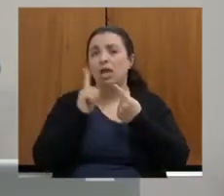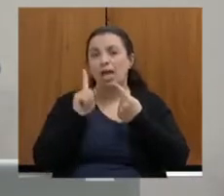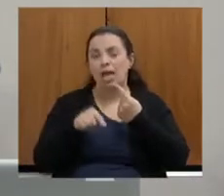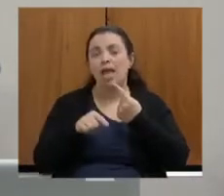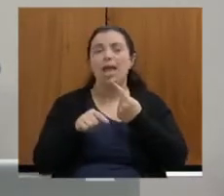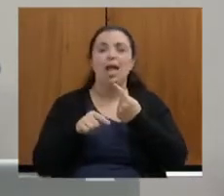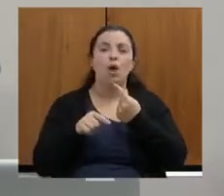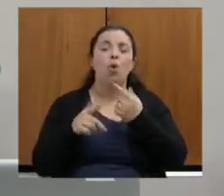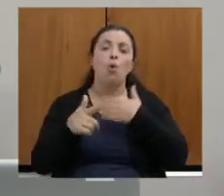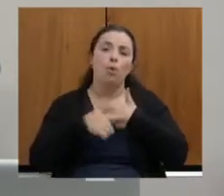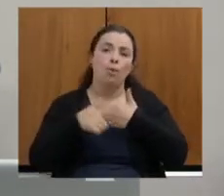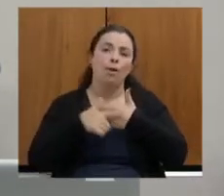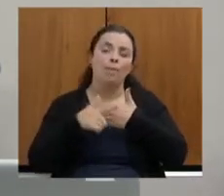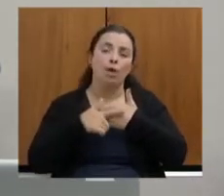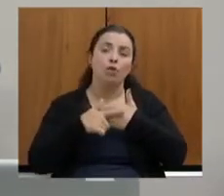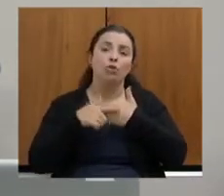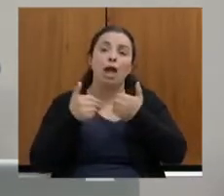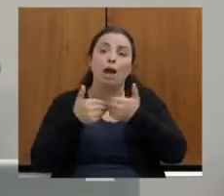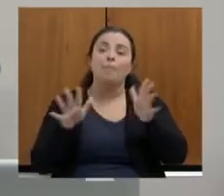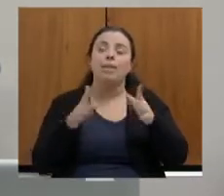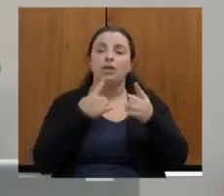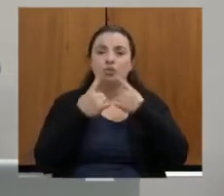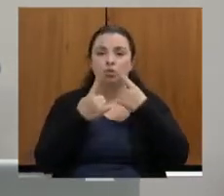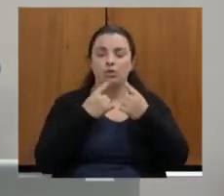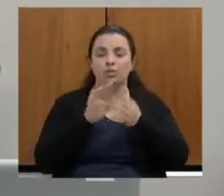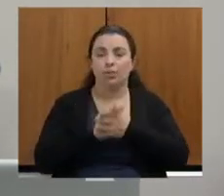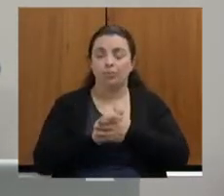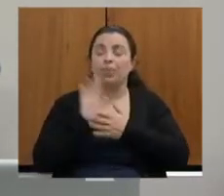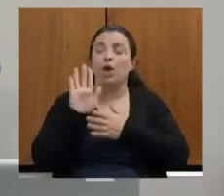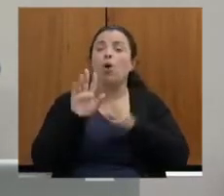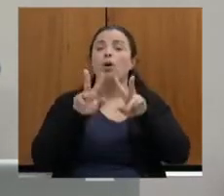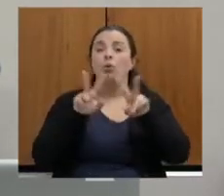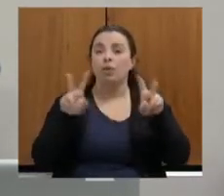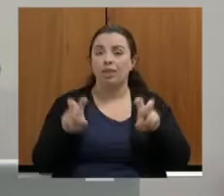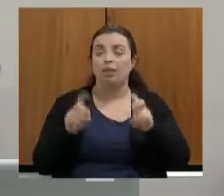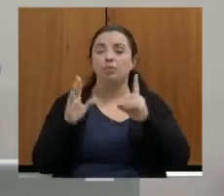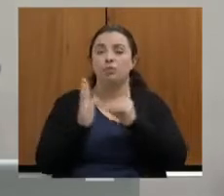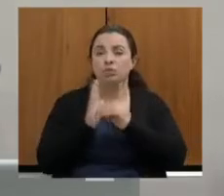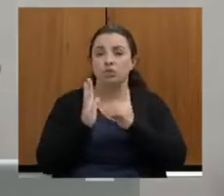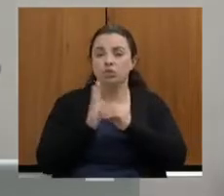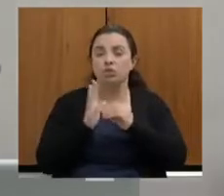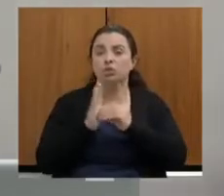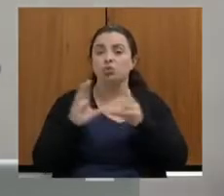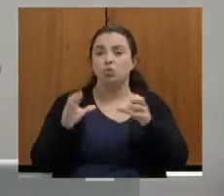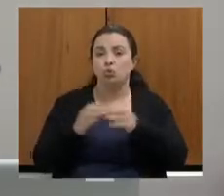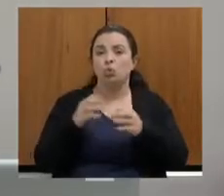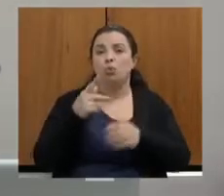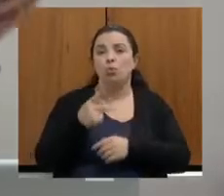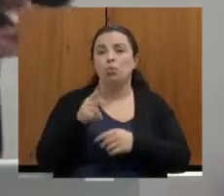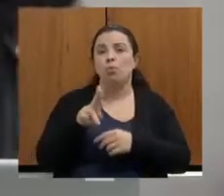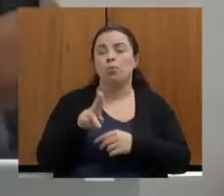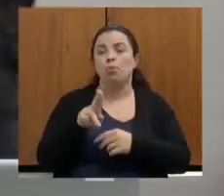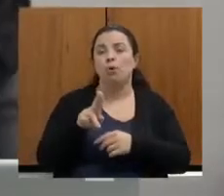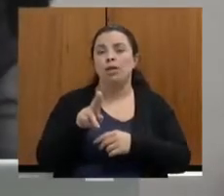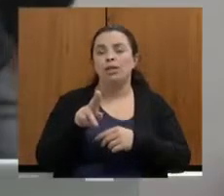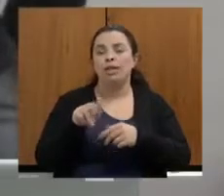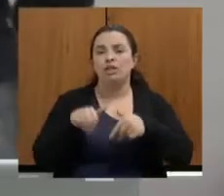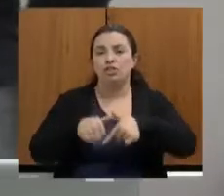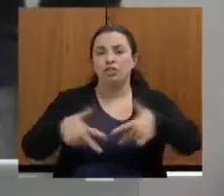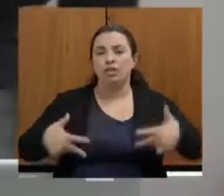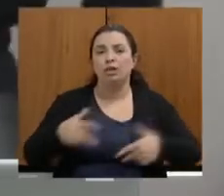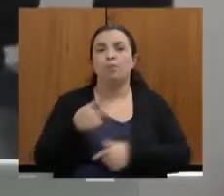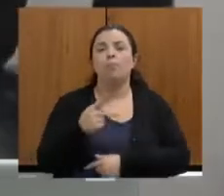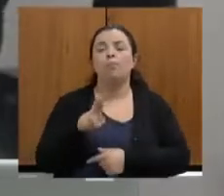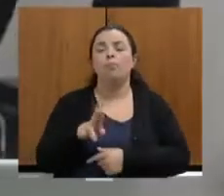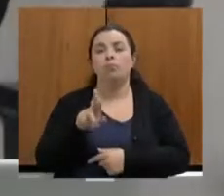mas então a questão dos indígenas da etnia Puri é que foi trazido aqui